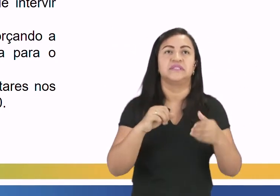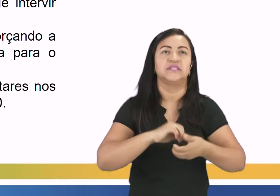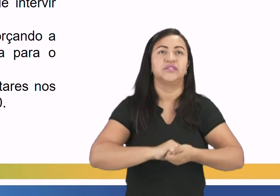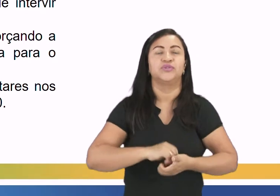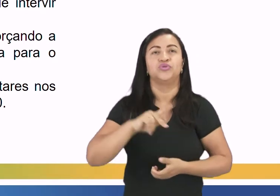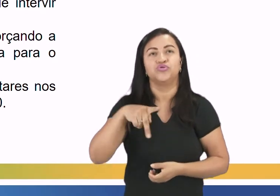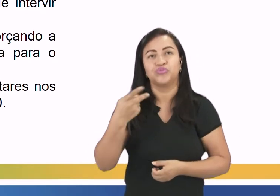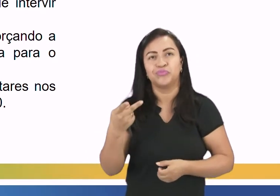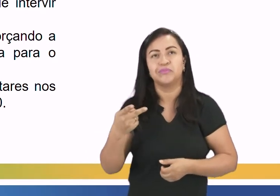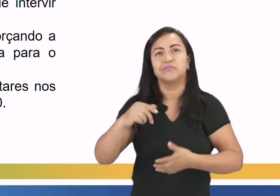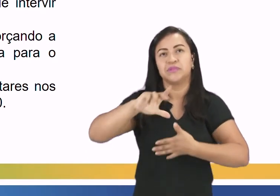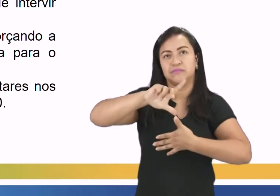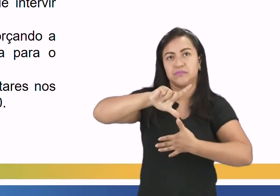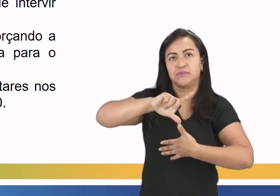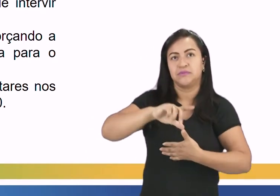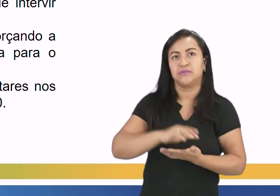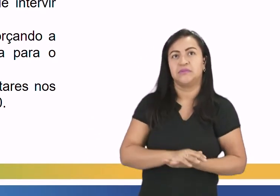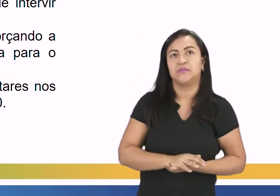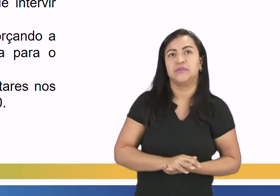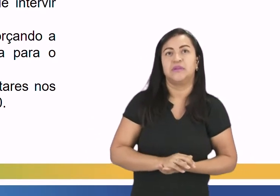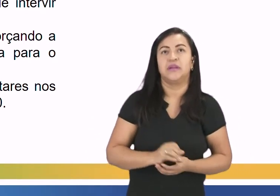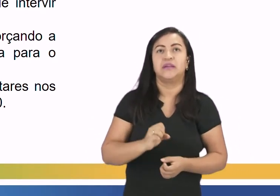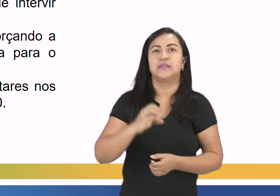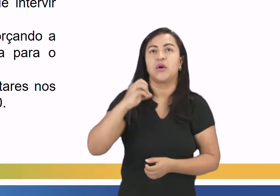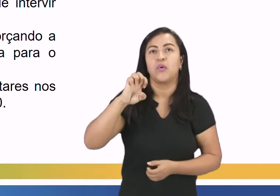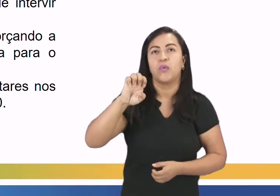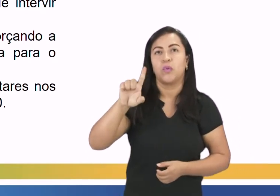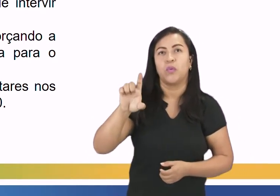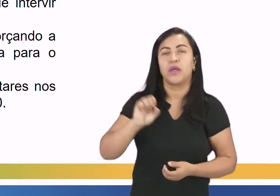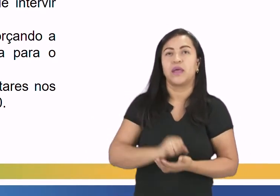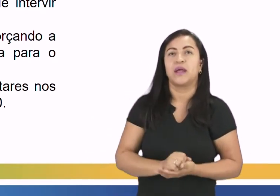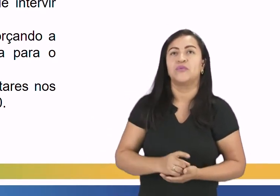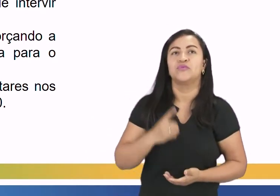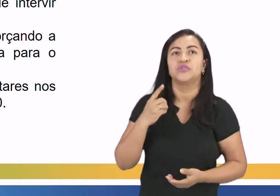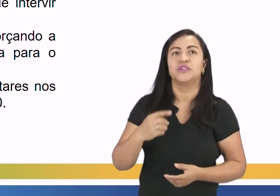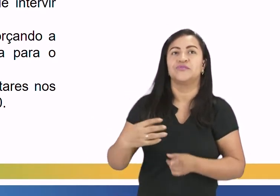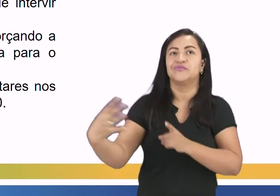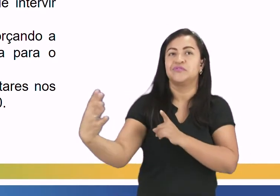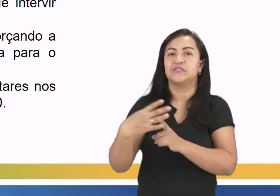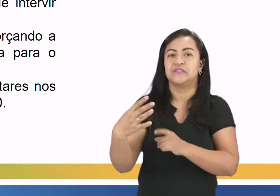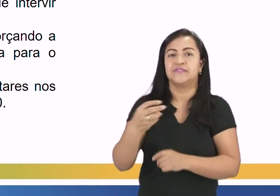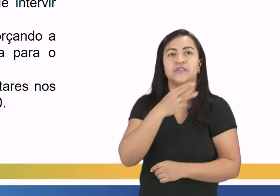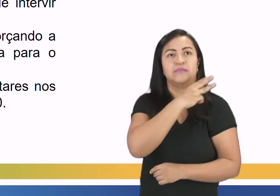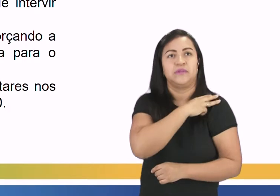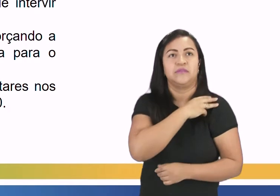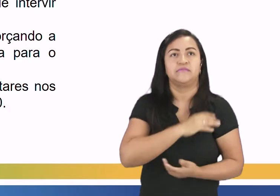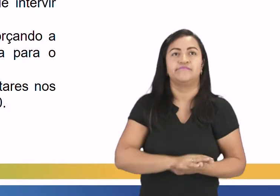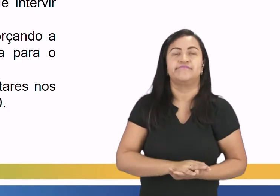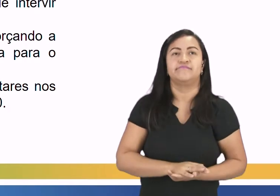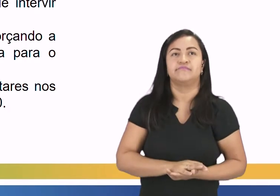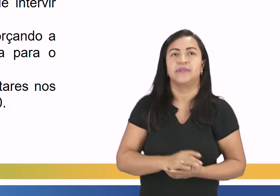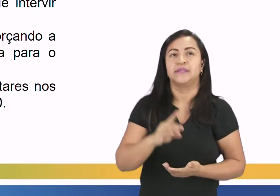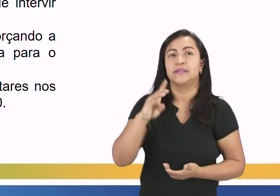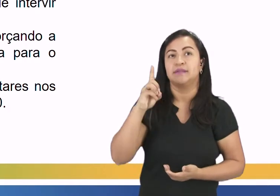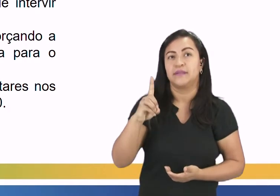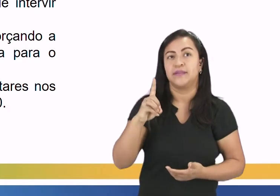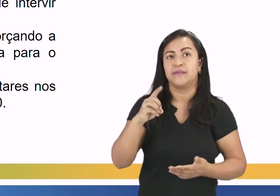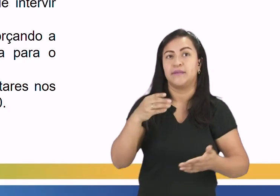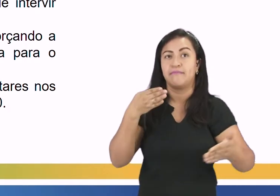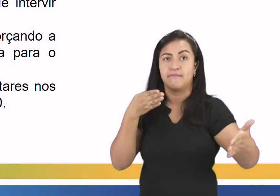direito de intervir militarmente. Letra D. Barrar a penetração das